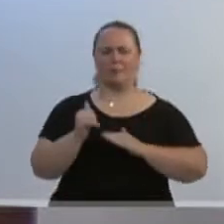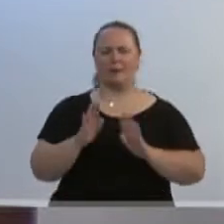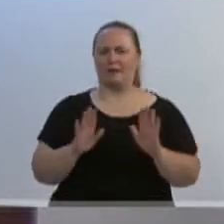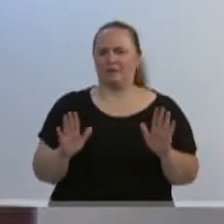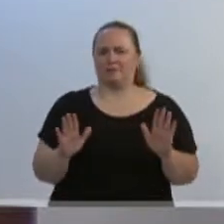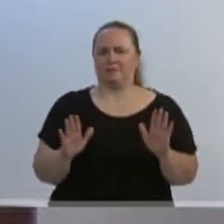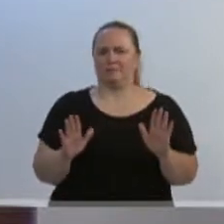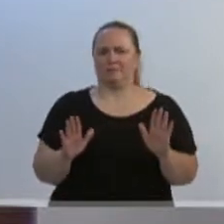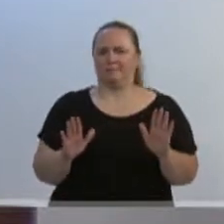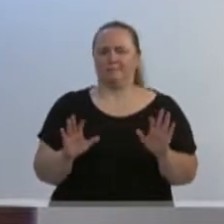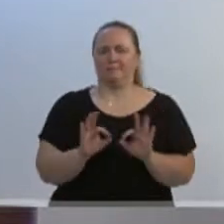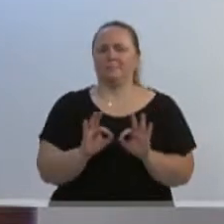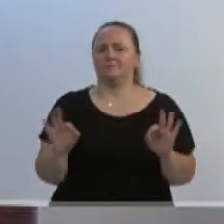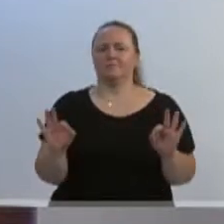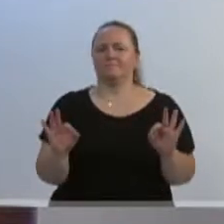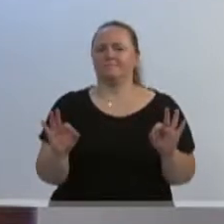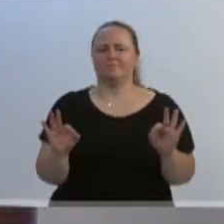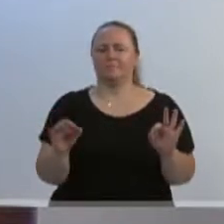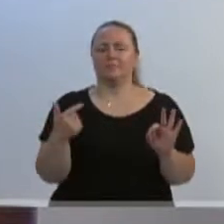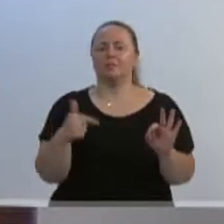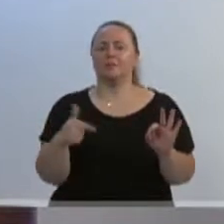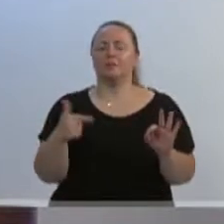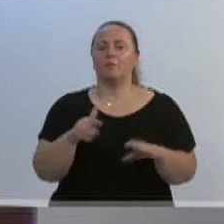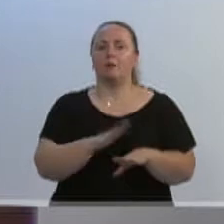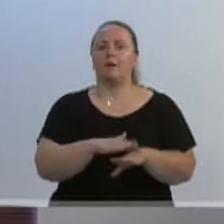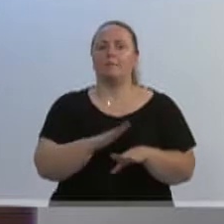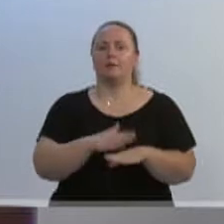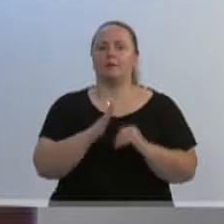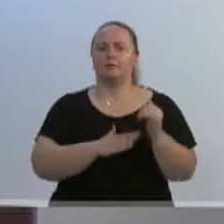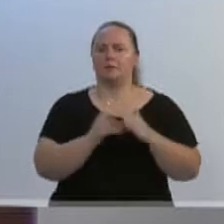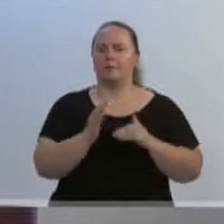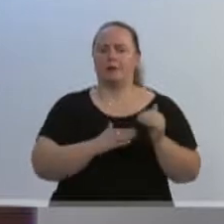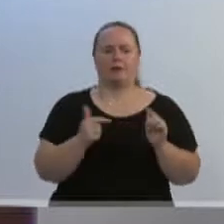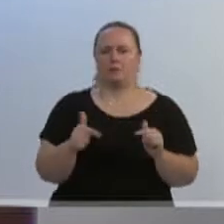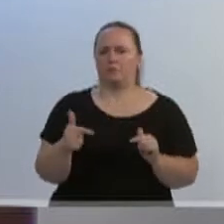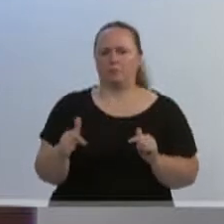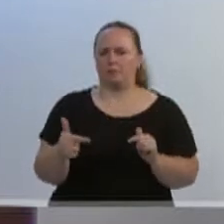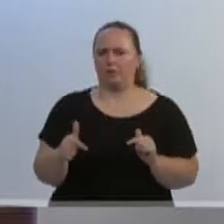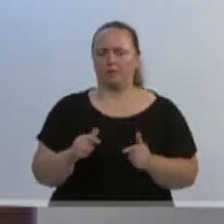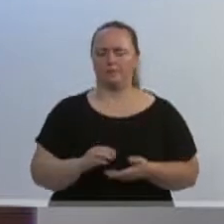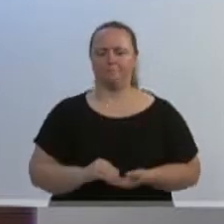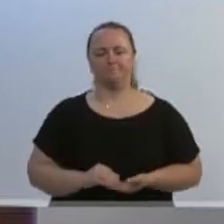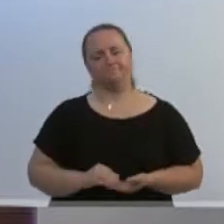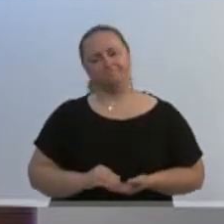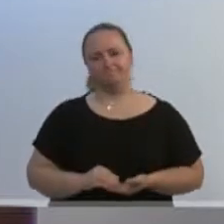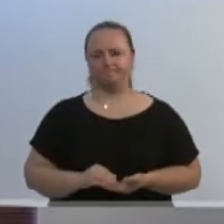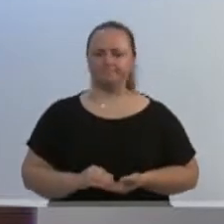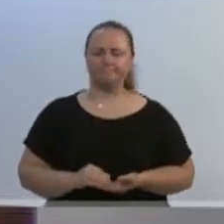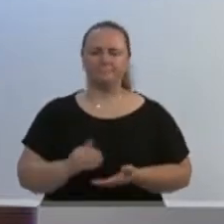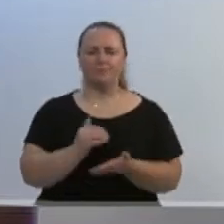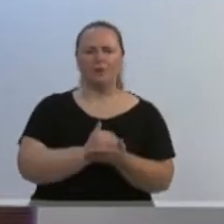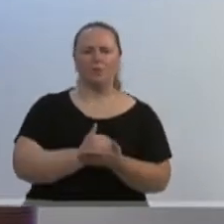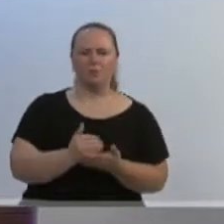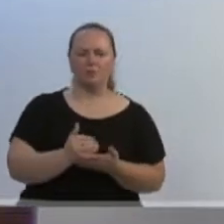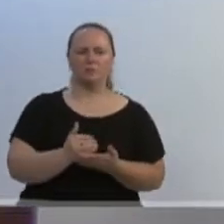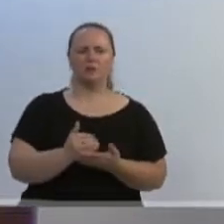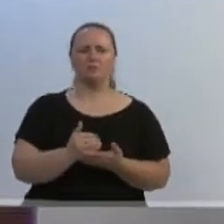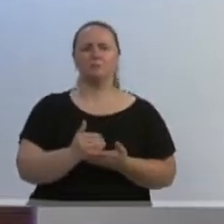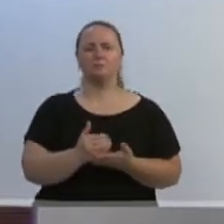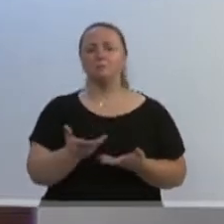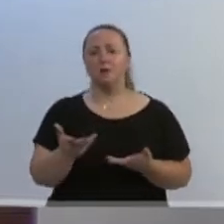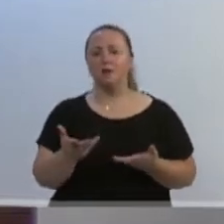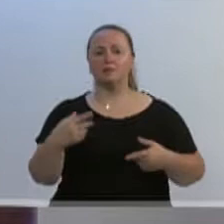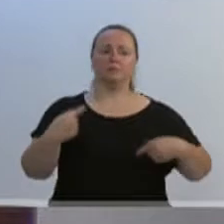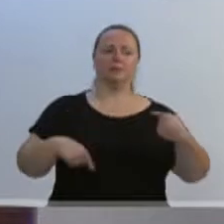para absolutamente nada. Ela não tem uma aplicação prática. Então, nós só geramos... Se serve para alguma coisa, pelo menos foi para